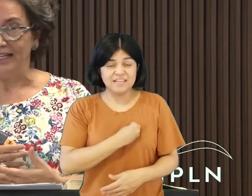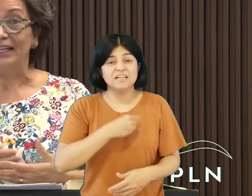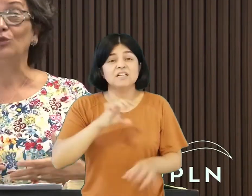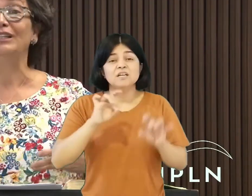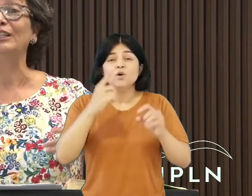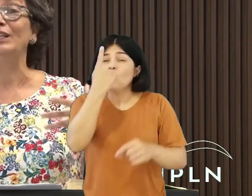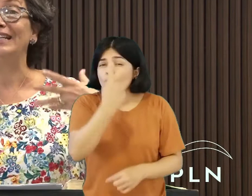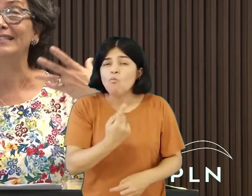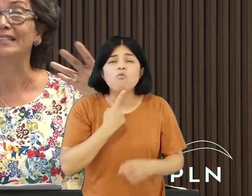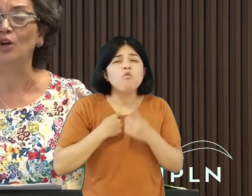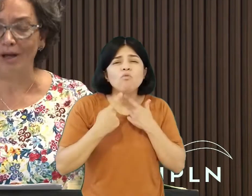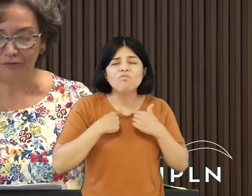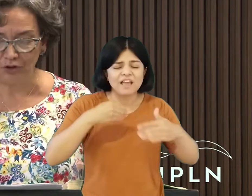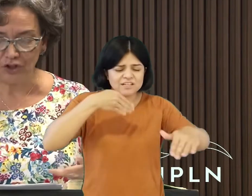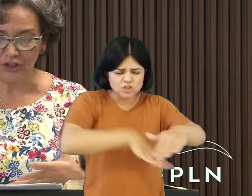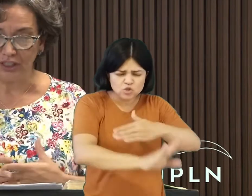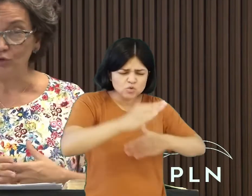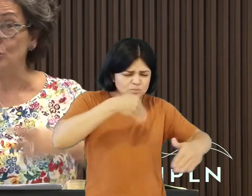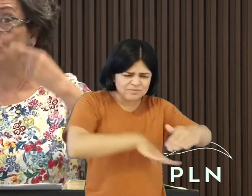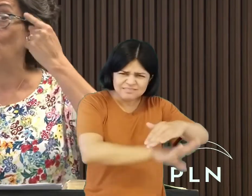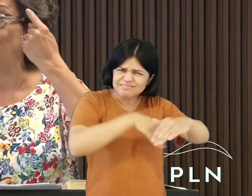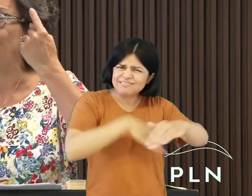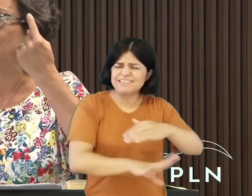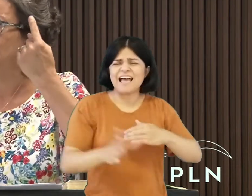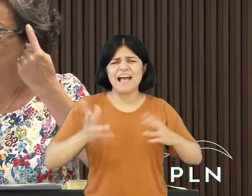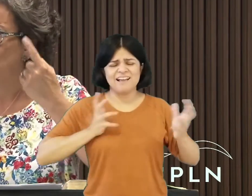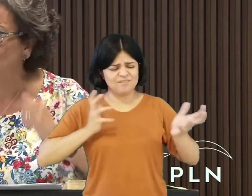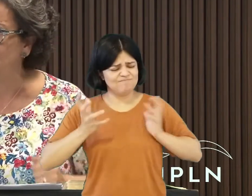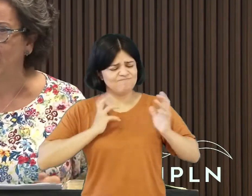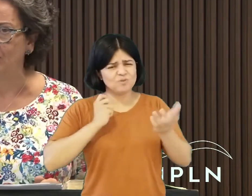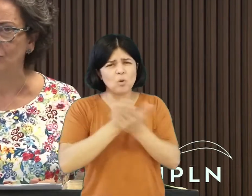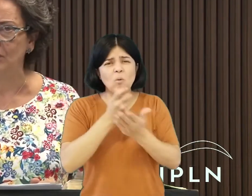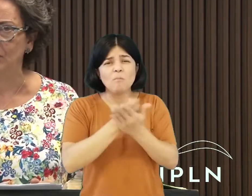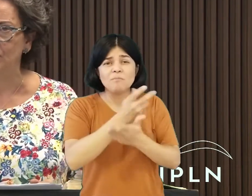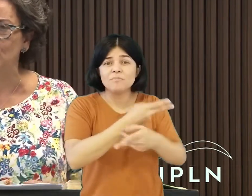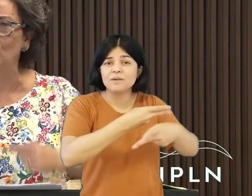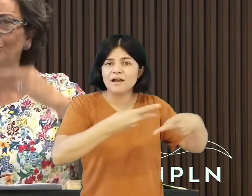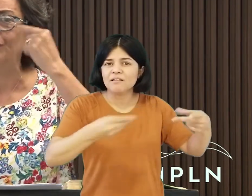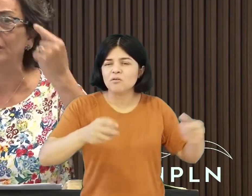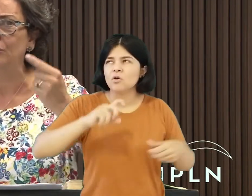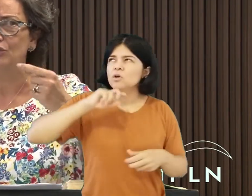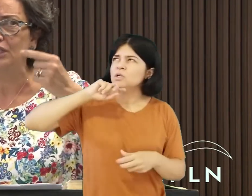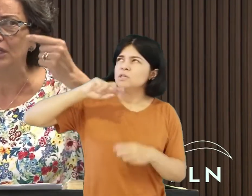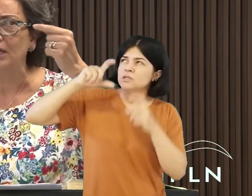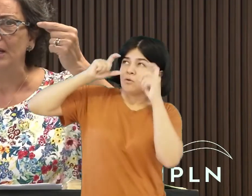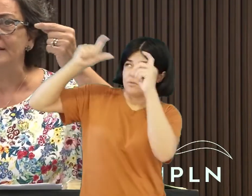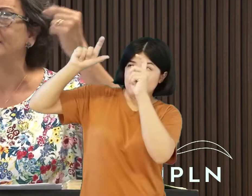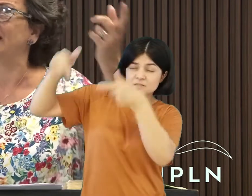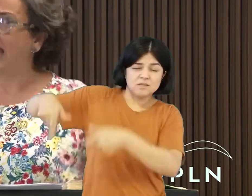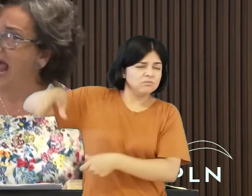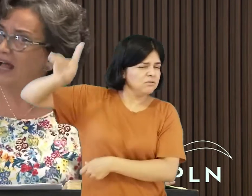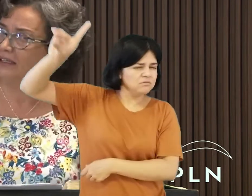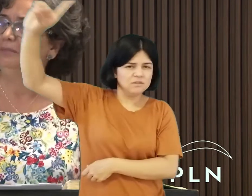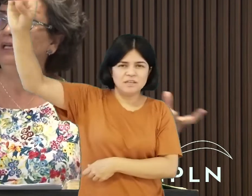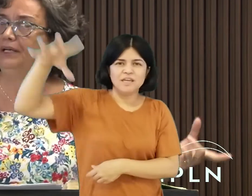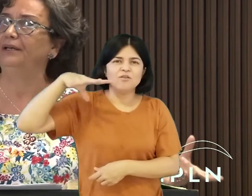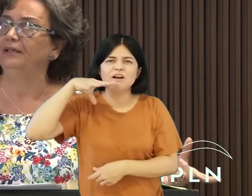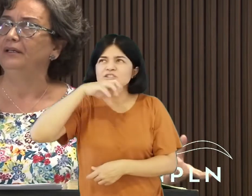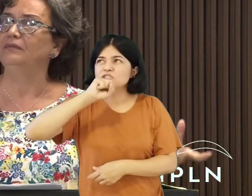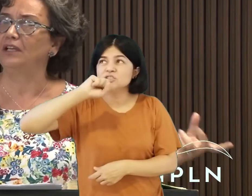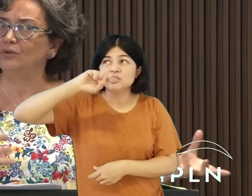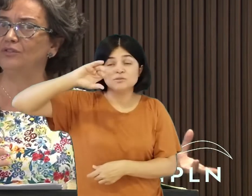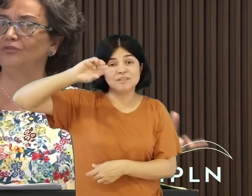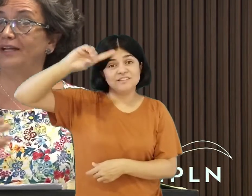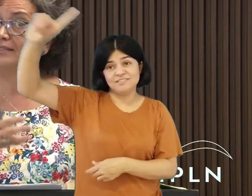mais, não dando atenção à voz de Deus, desconfiando do cuidado de Deus, desconfiando de que será que